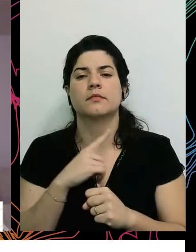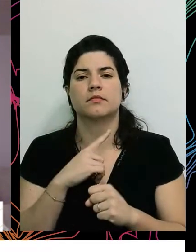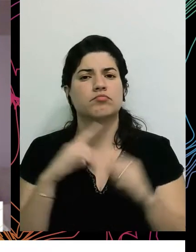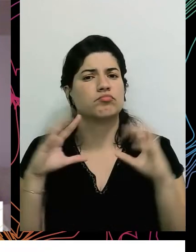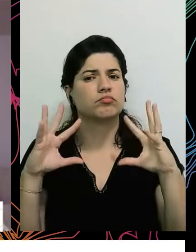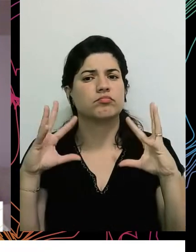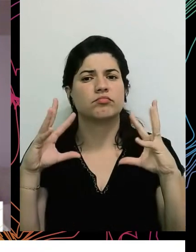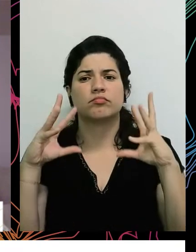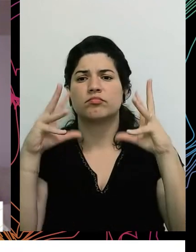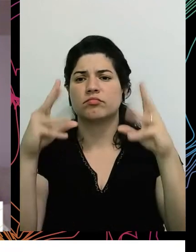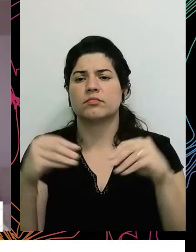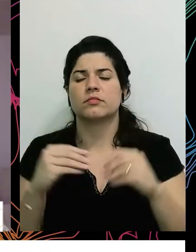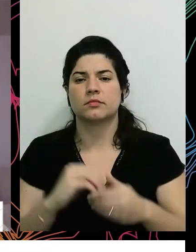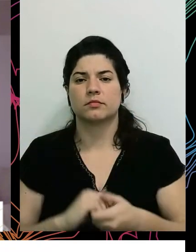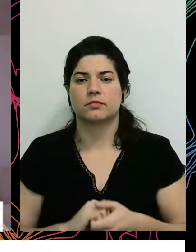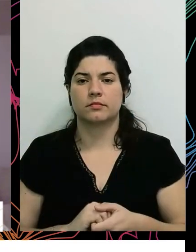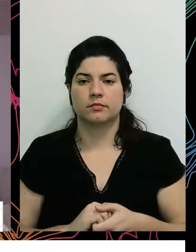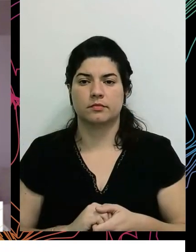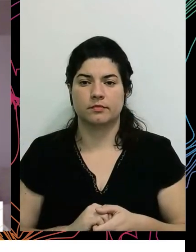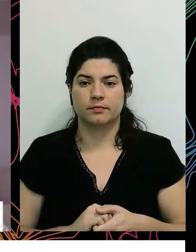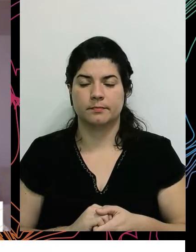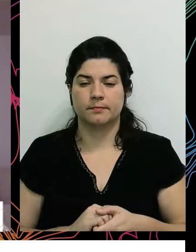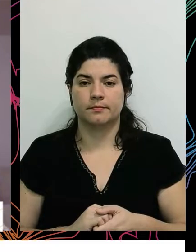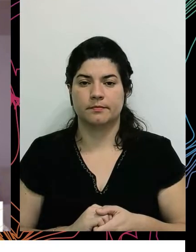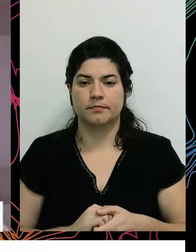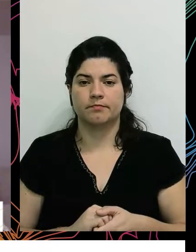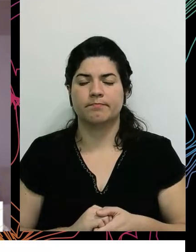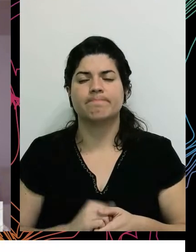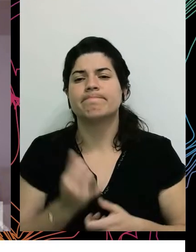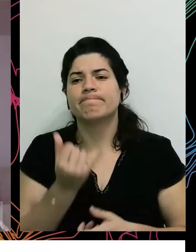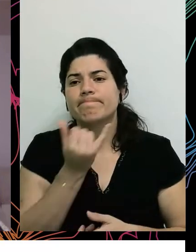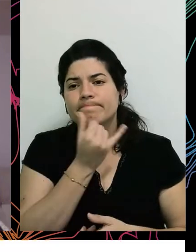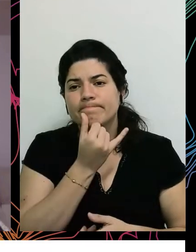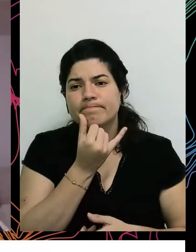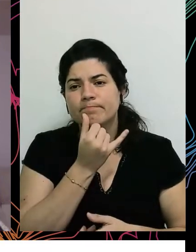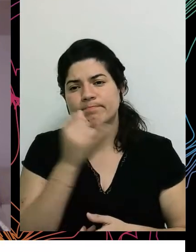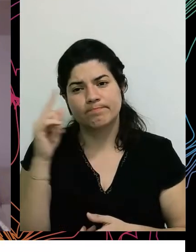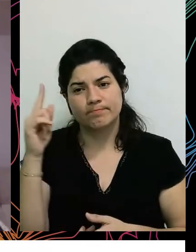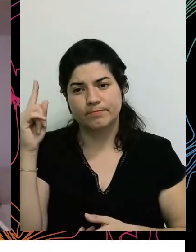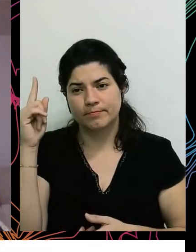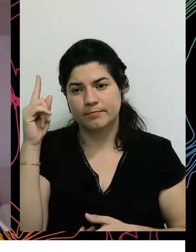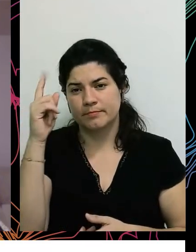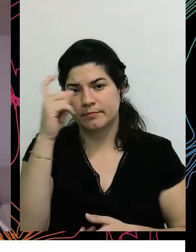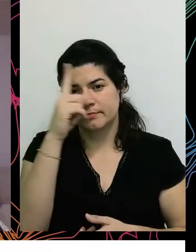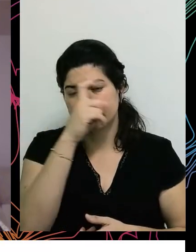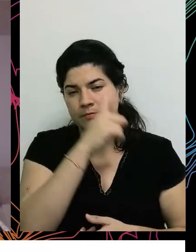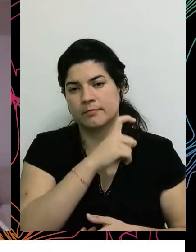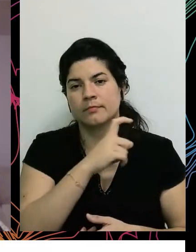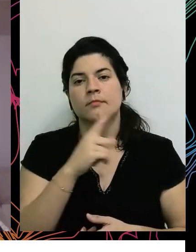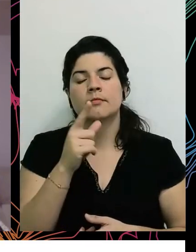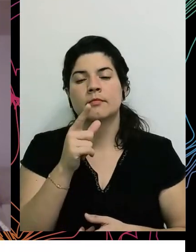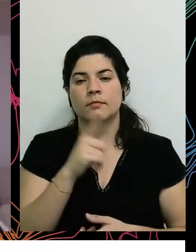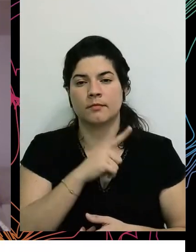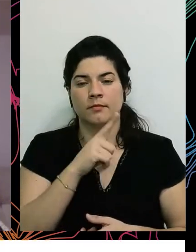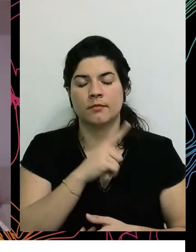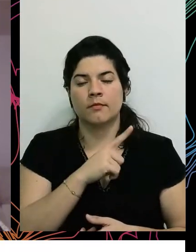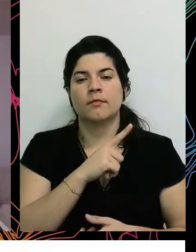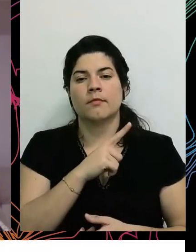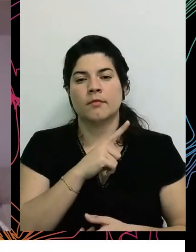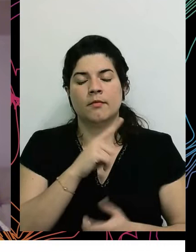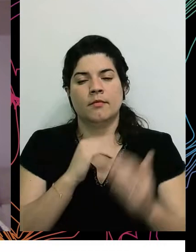nós uma tristeza, assim, um gap absurdo